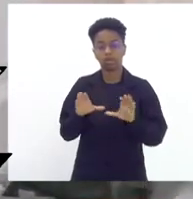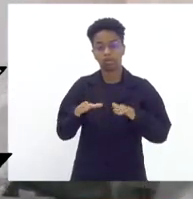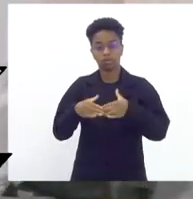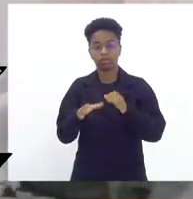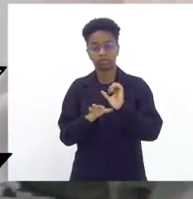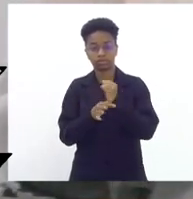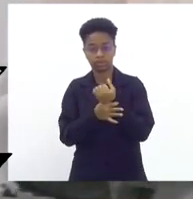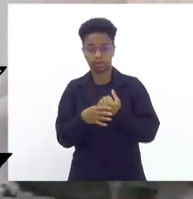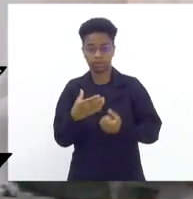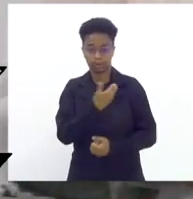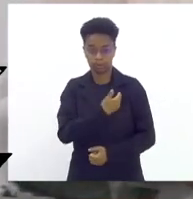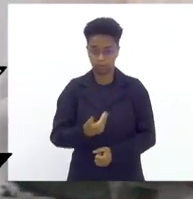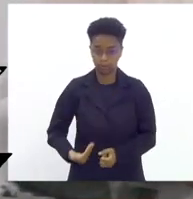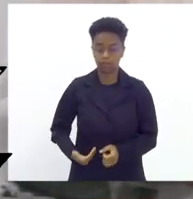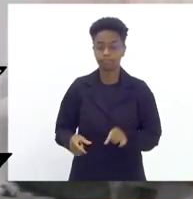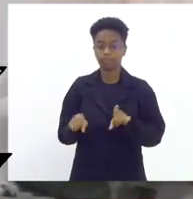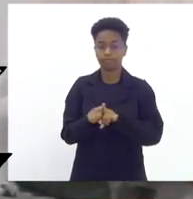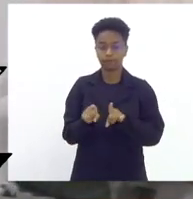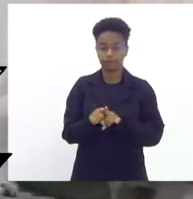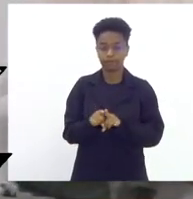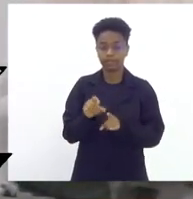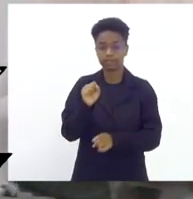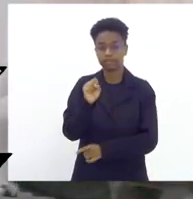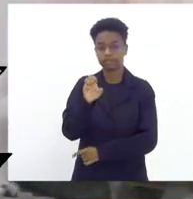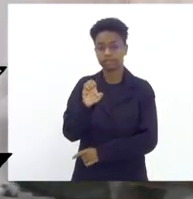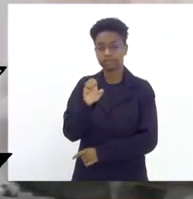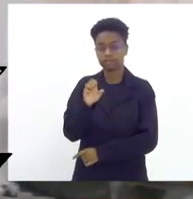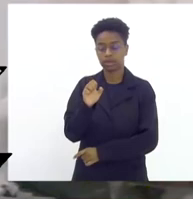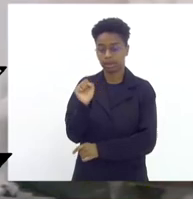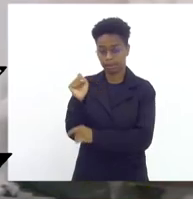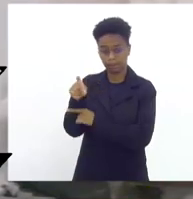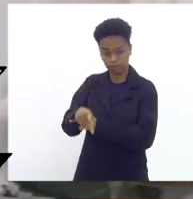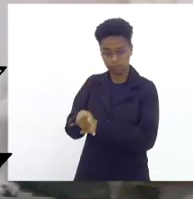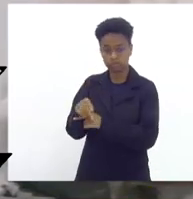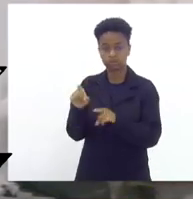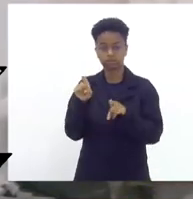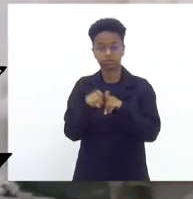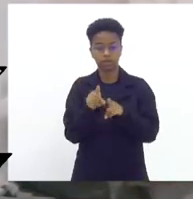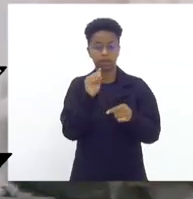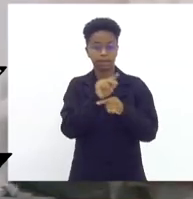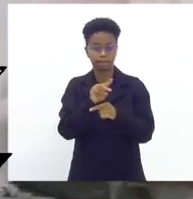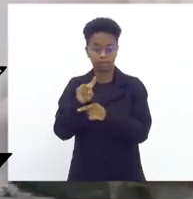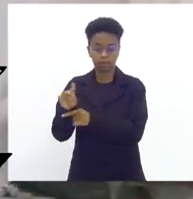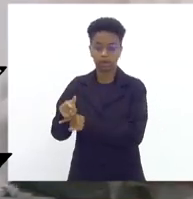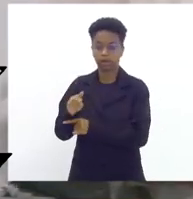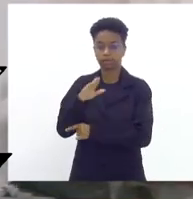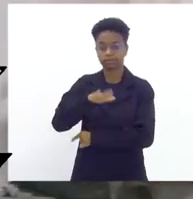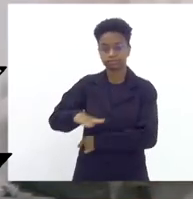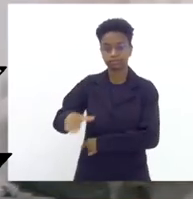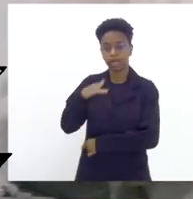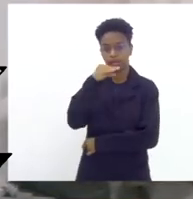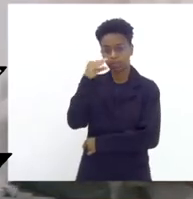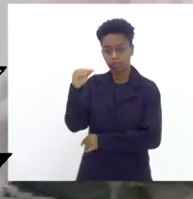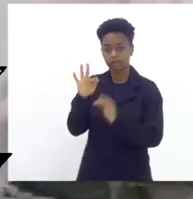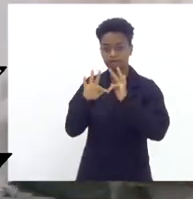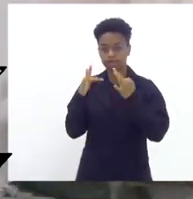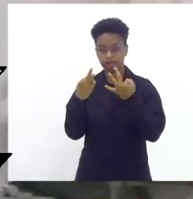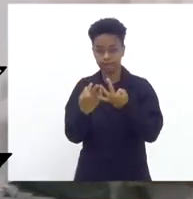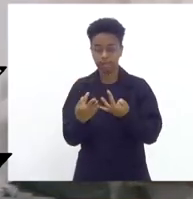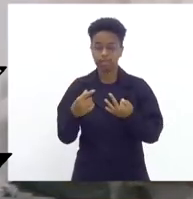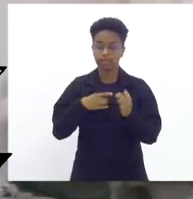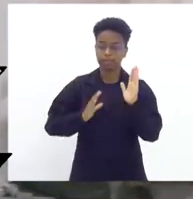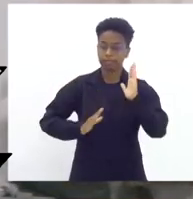e na comissão de Seguridade previdência infância e adolescência e família o mandato muito